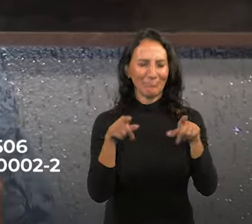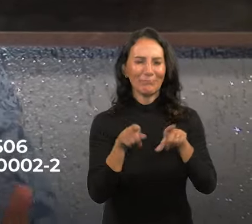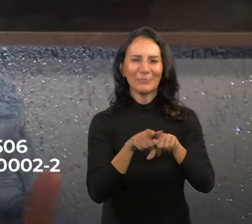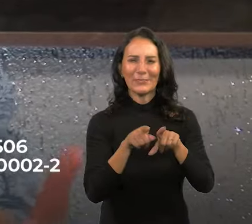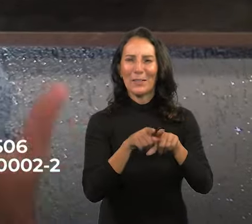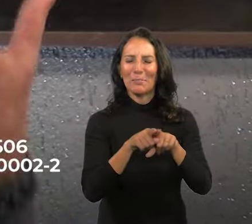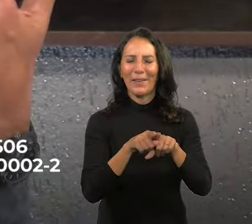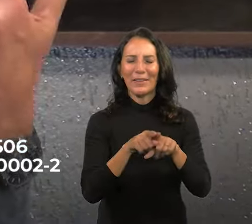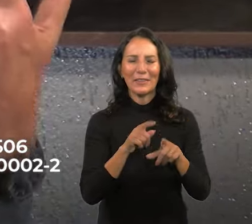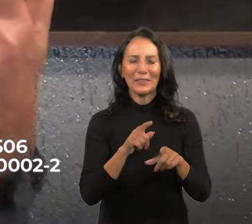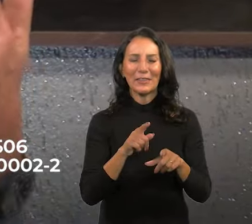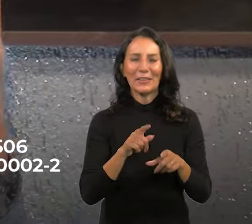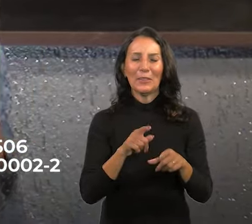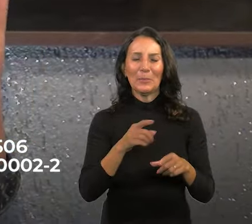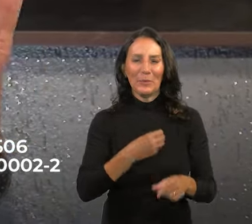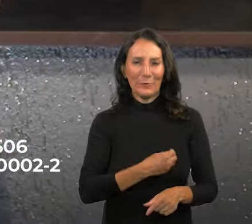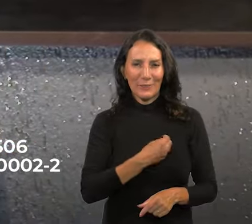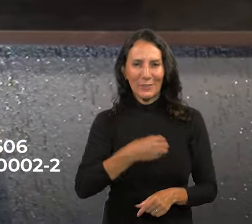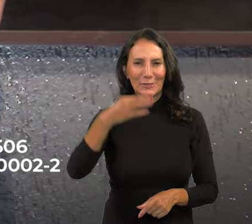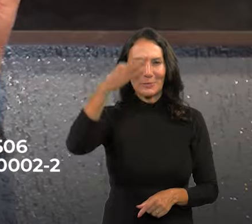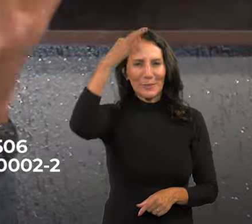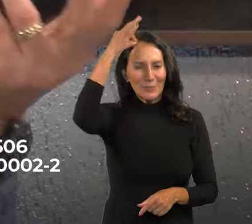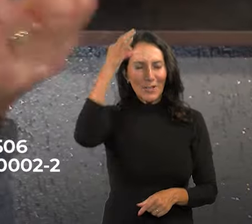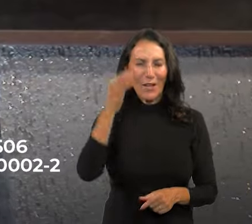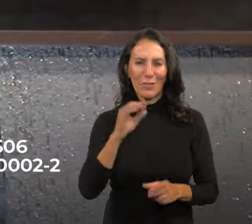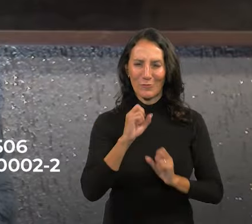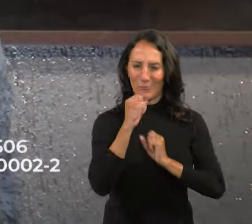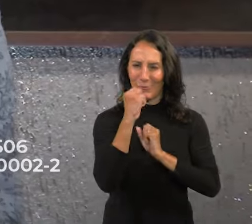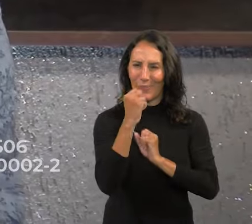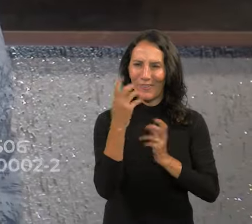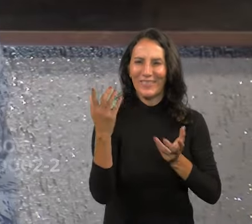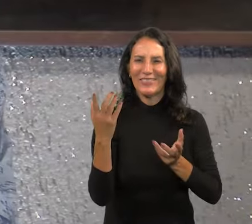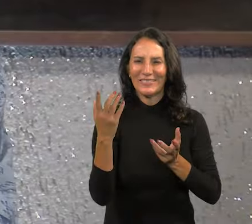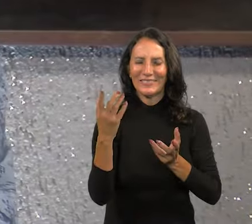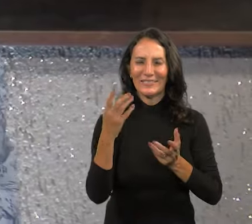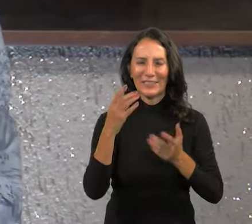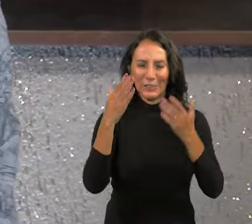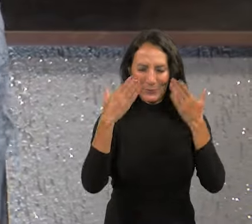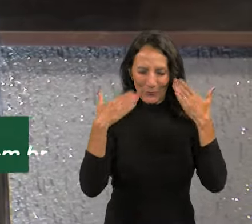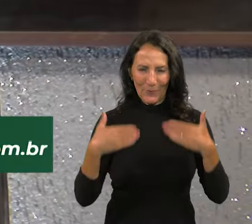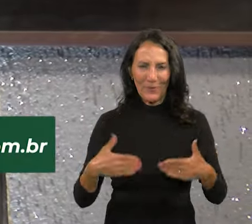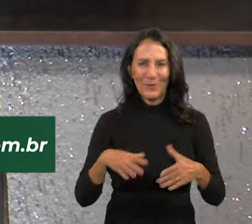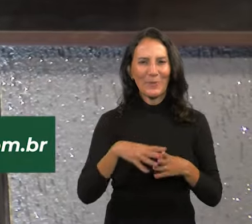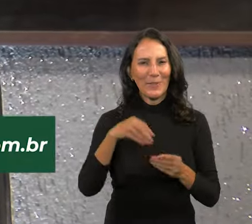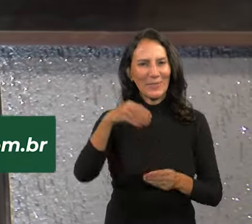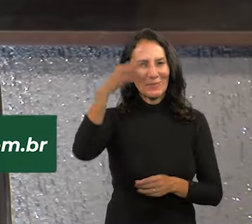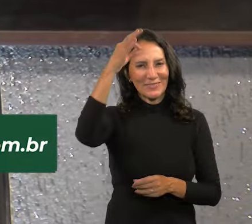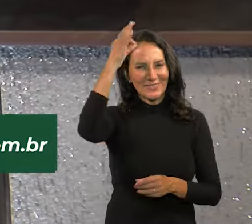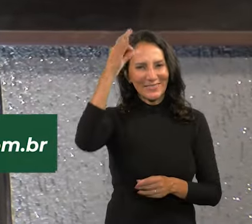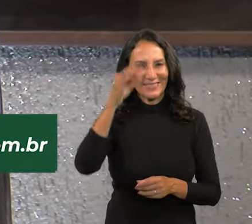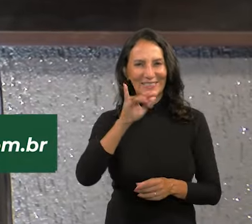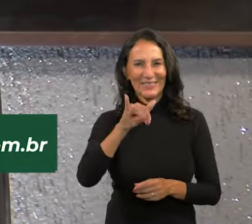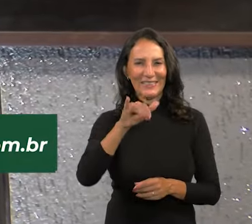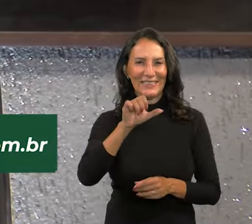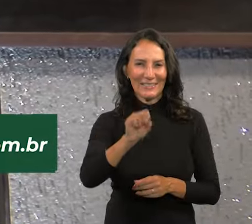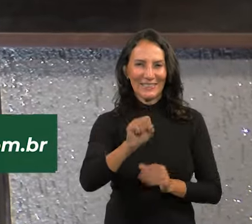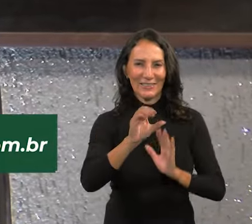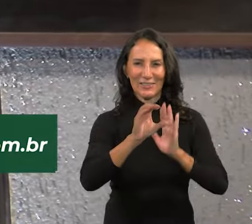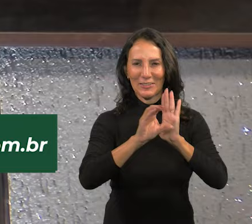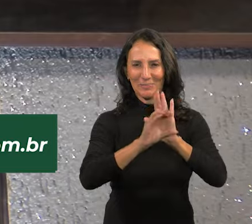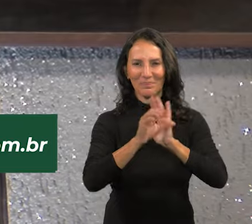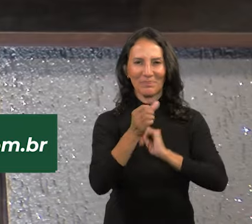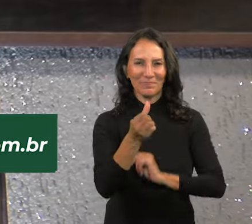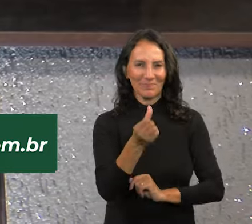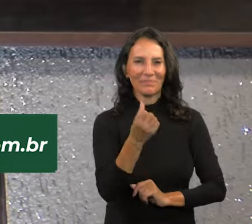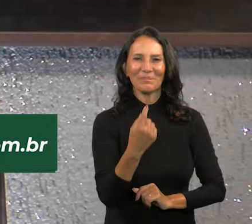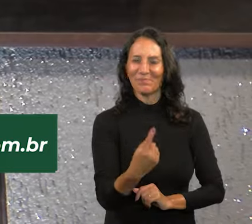alimentando espiritualmente, tanto na alma, quanto no espírito, quanto no corpo. Isaías 61, glória